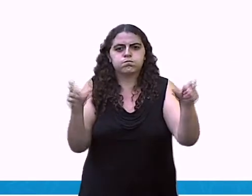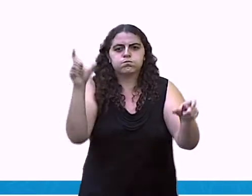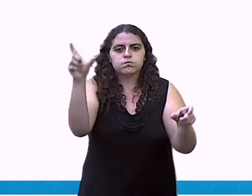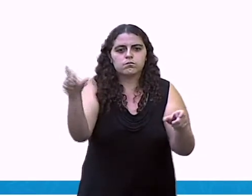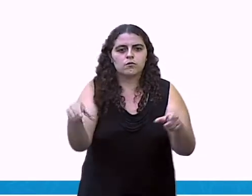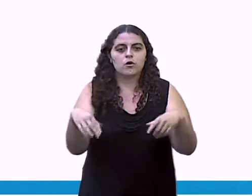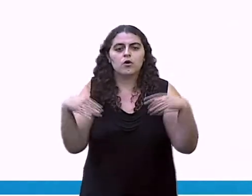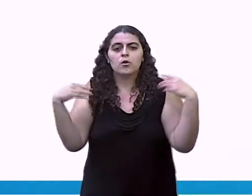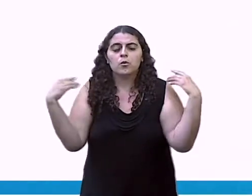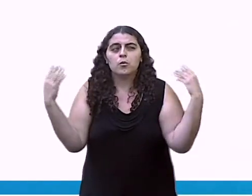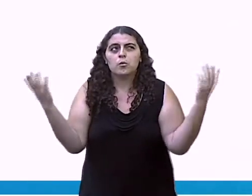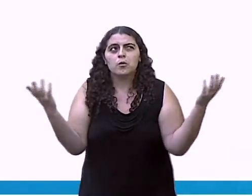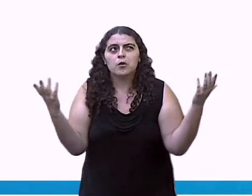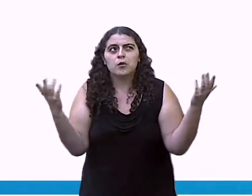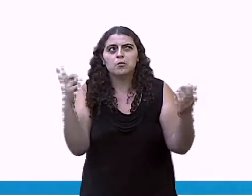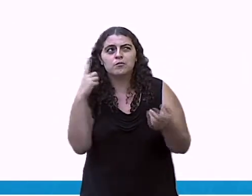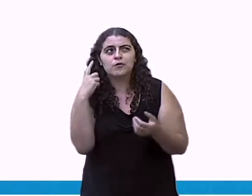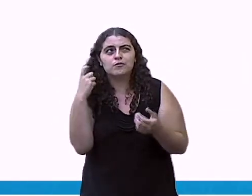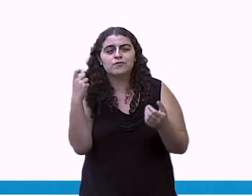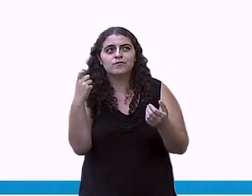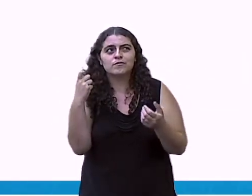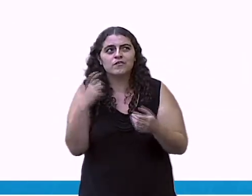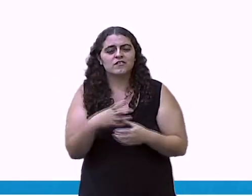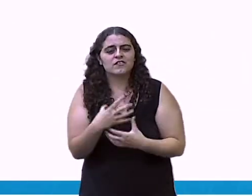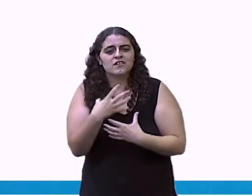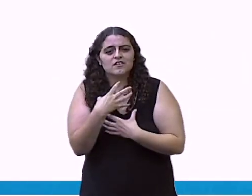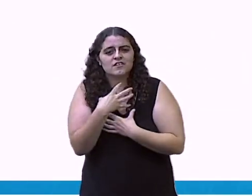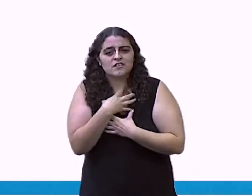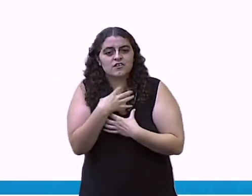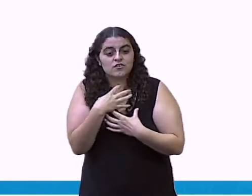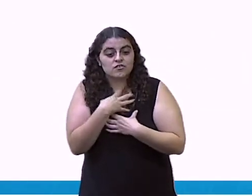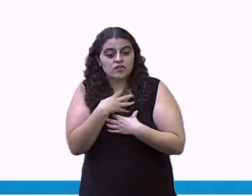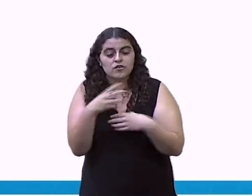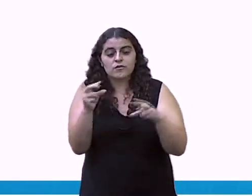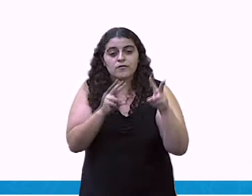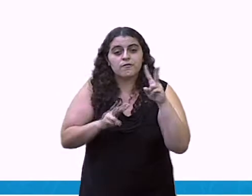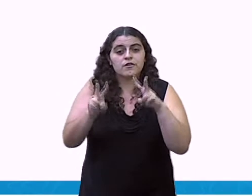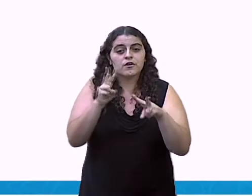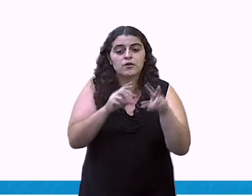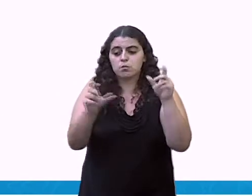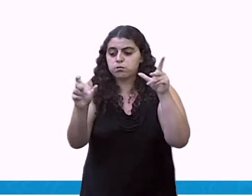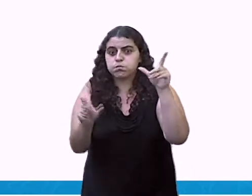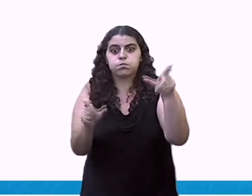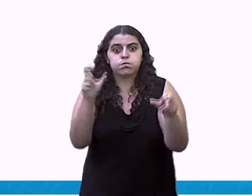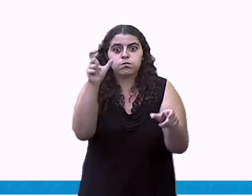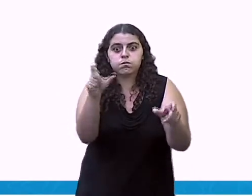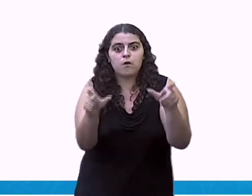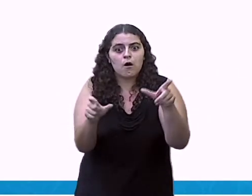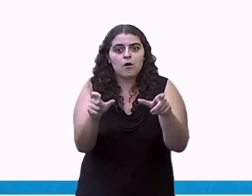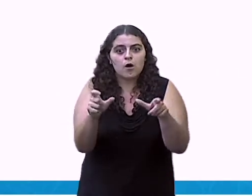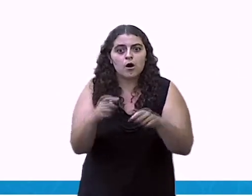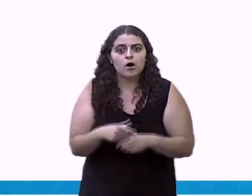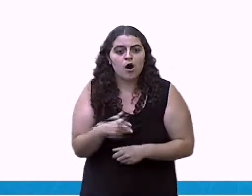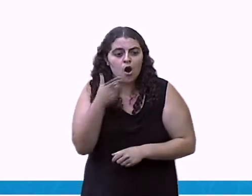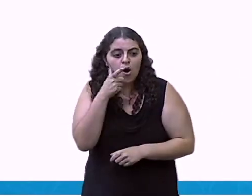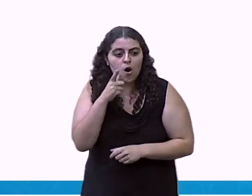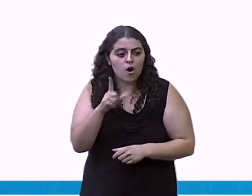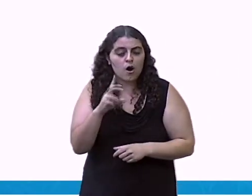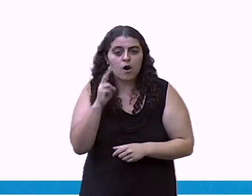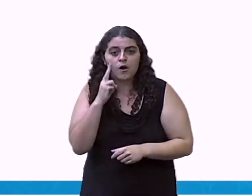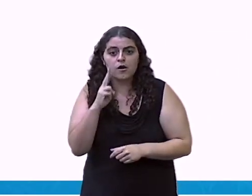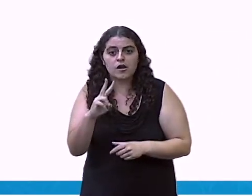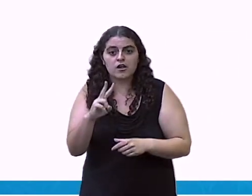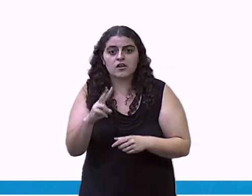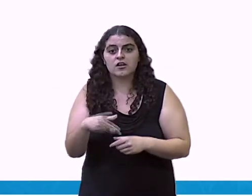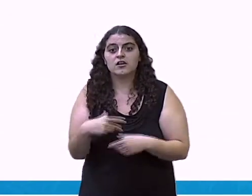qual barulho? Será que você está sentindo somente ouvindo as coisas? Não, a gente consegue perceber então que nós temos